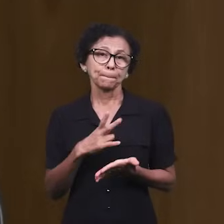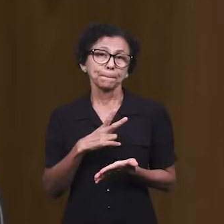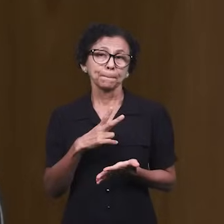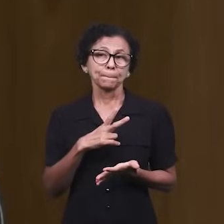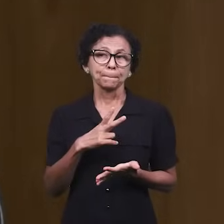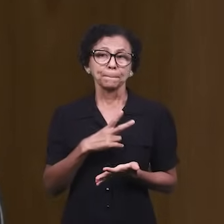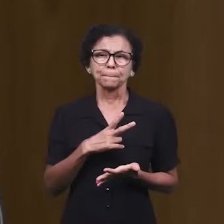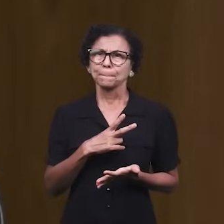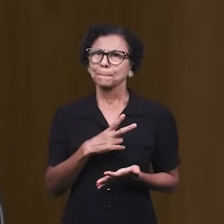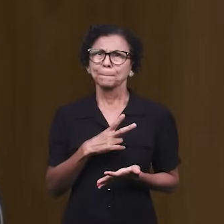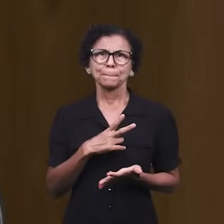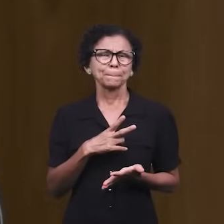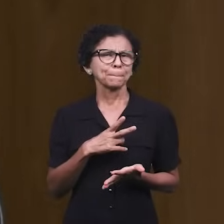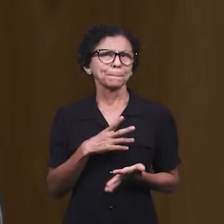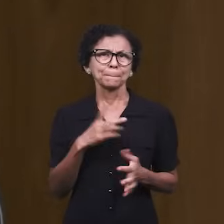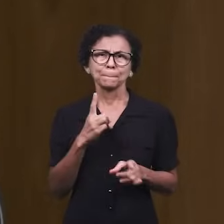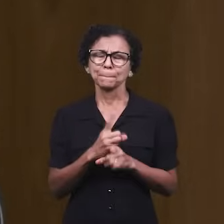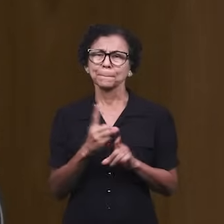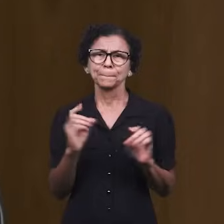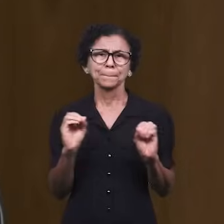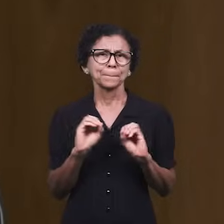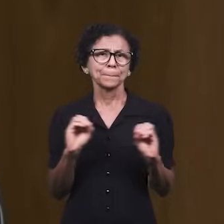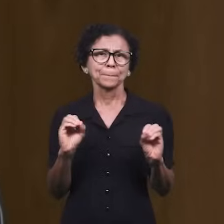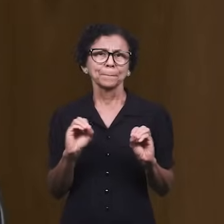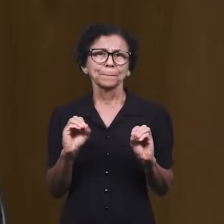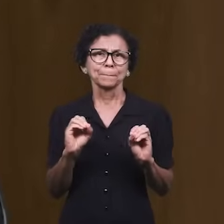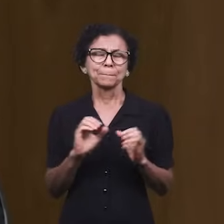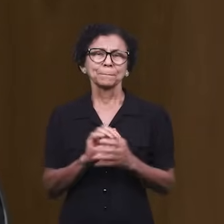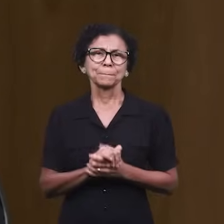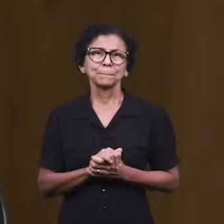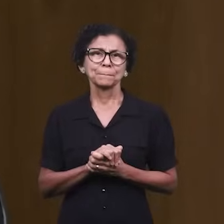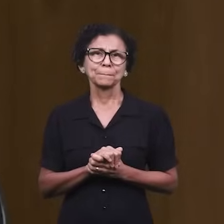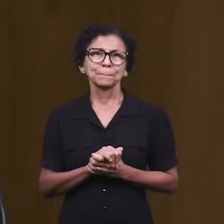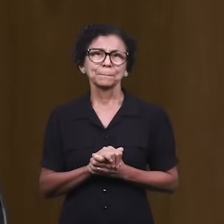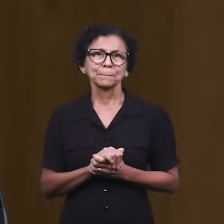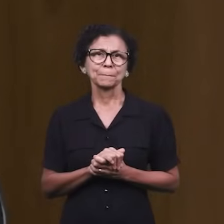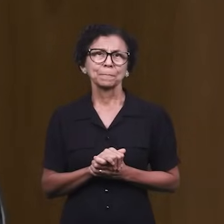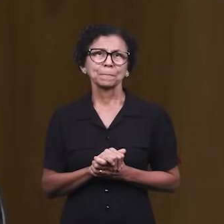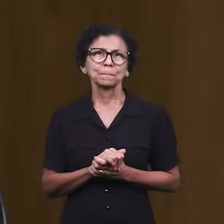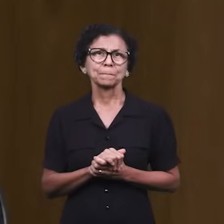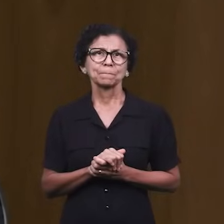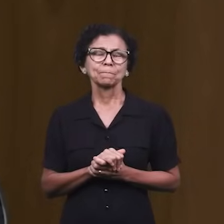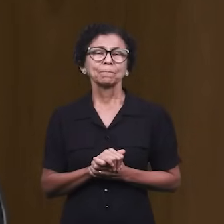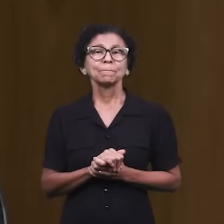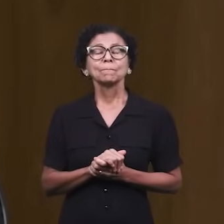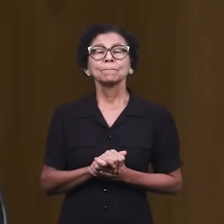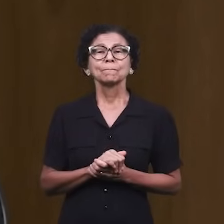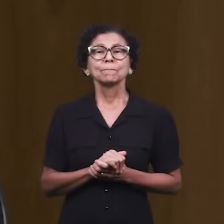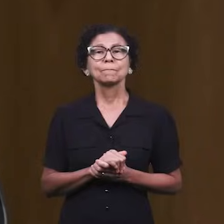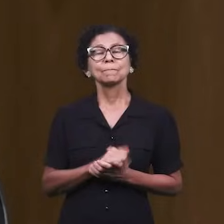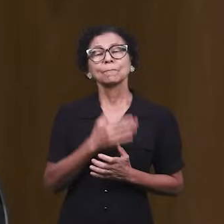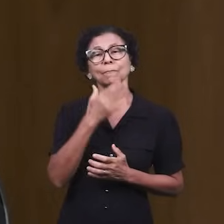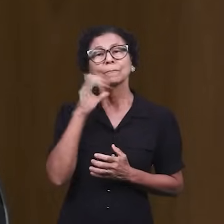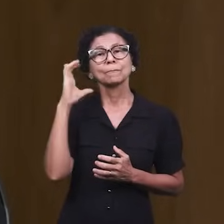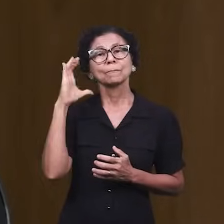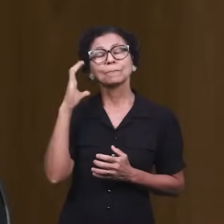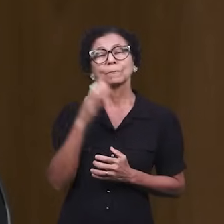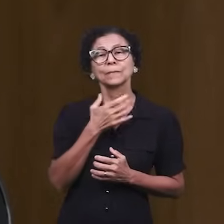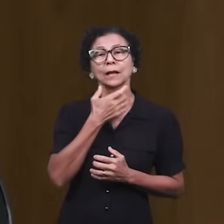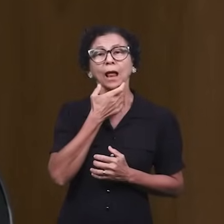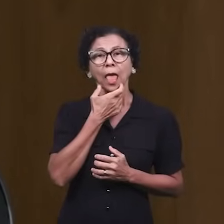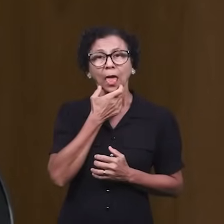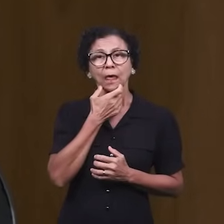particularidades, não conseguia se explicar. E Einstein, o que ele viu? Ele viu que o